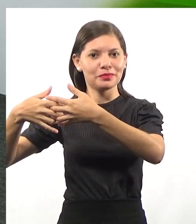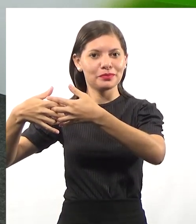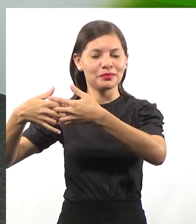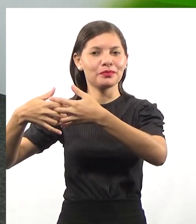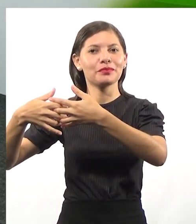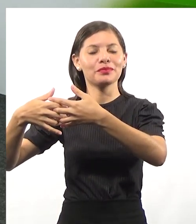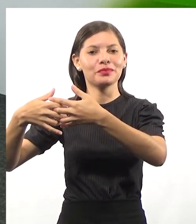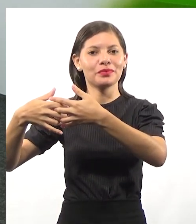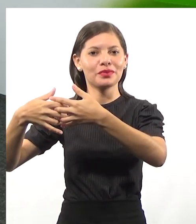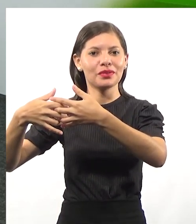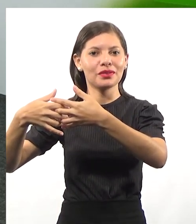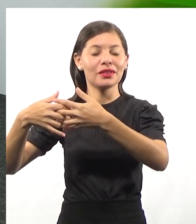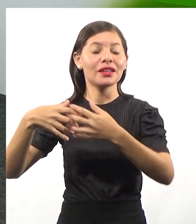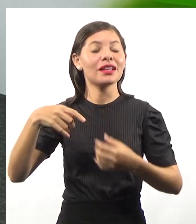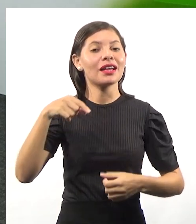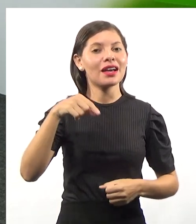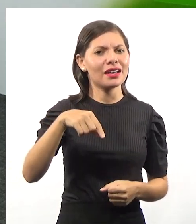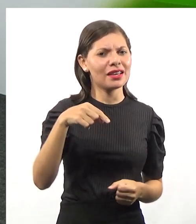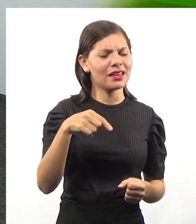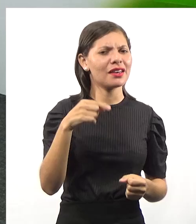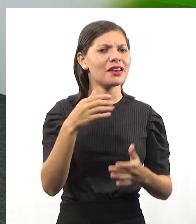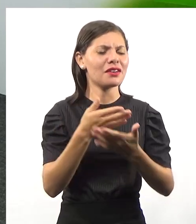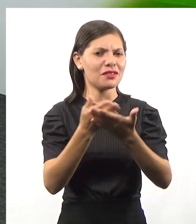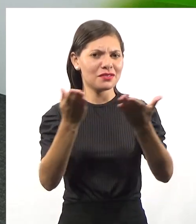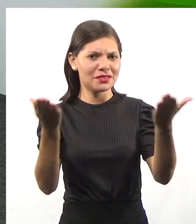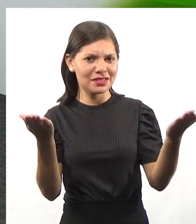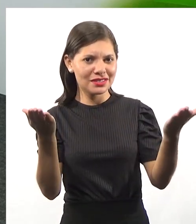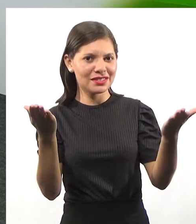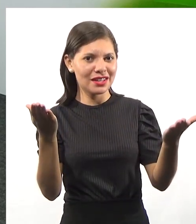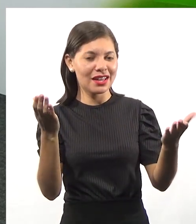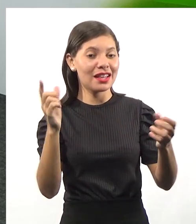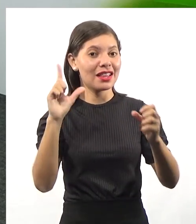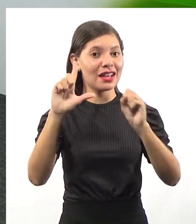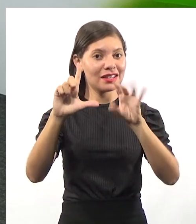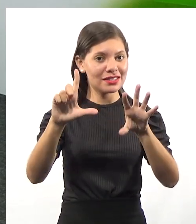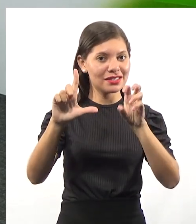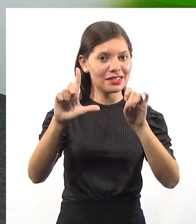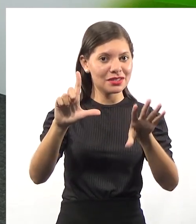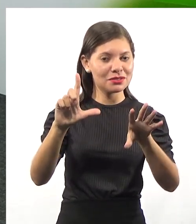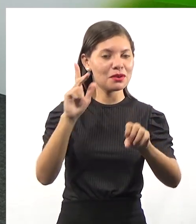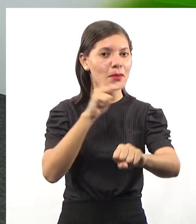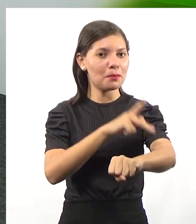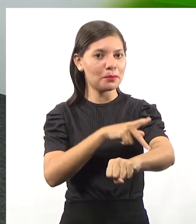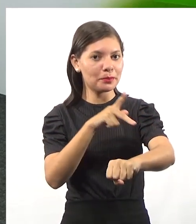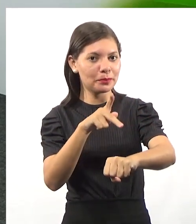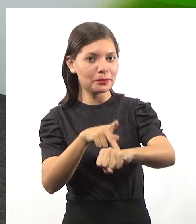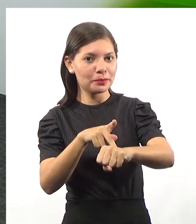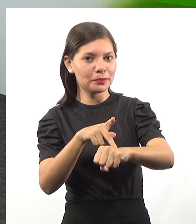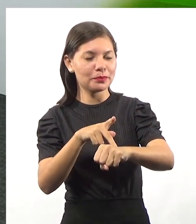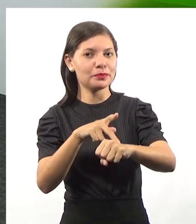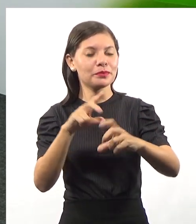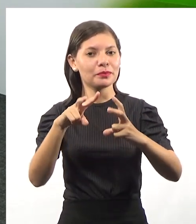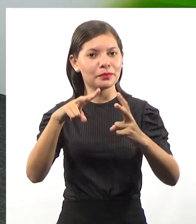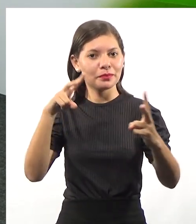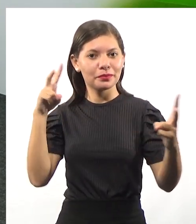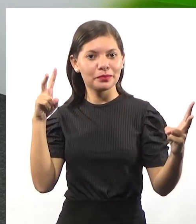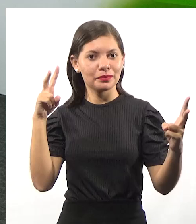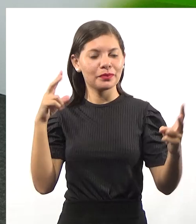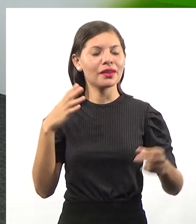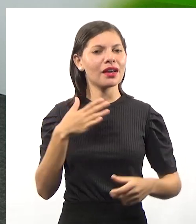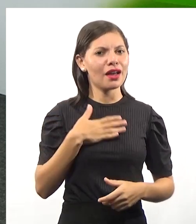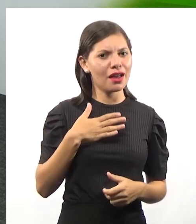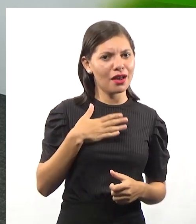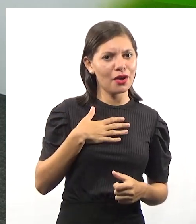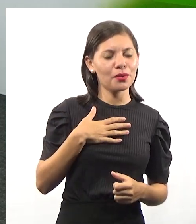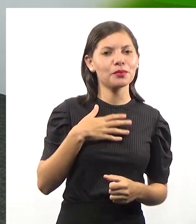o IFRO, Campus Porto Velho, Zona Norte. Você está na licenciatura em Pedagogia EAD. E eu